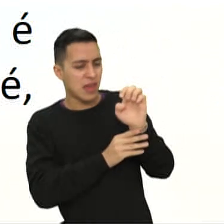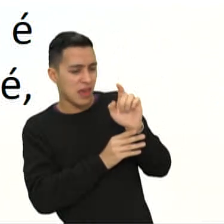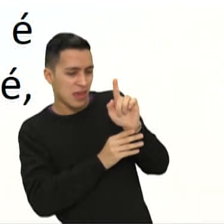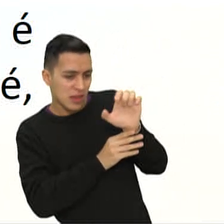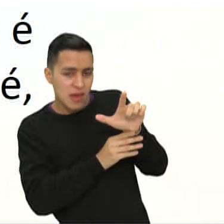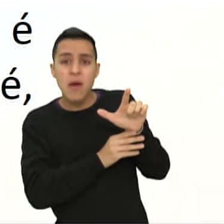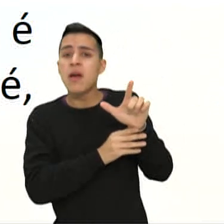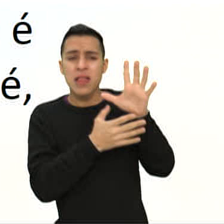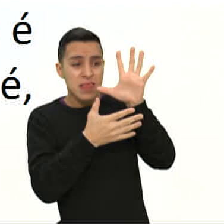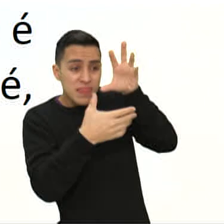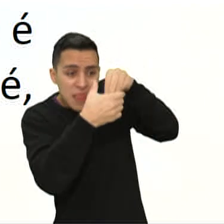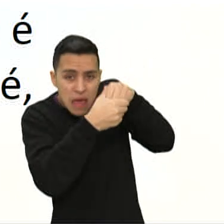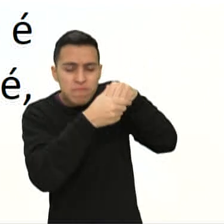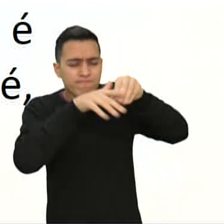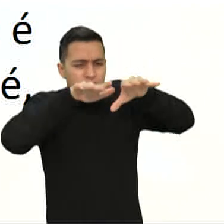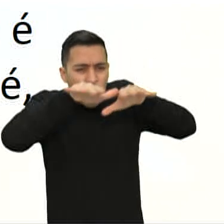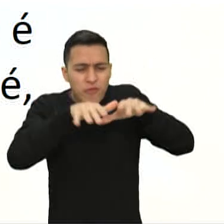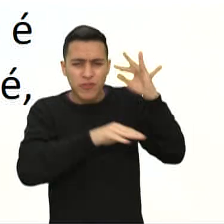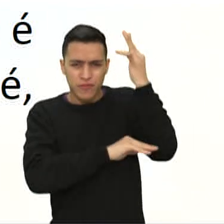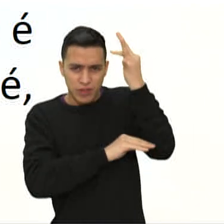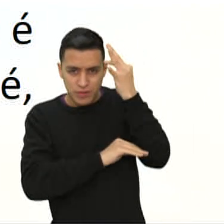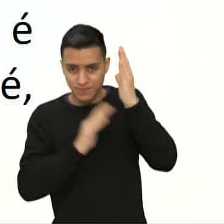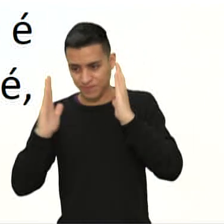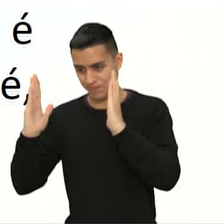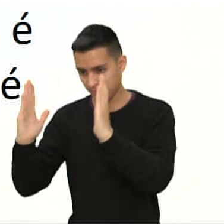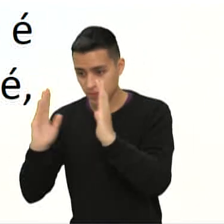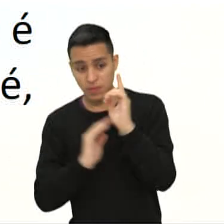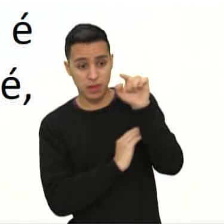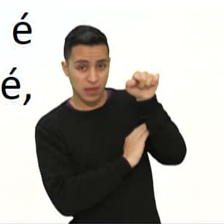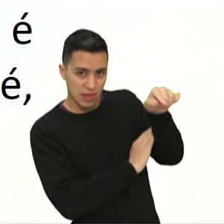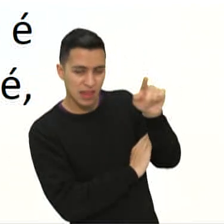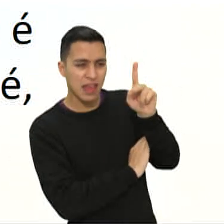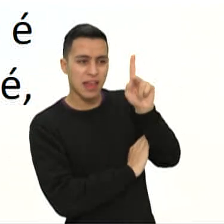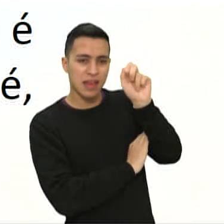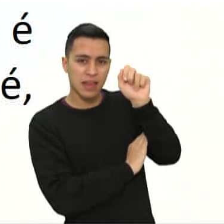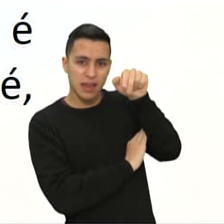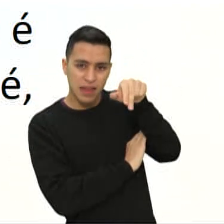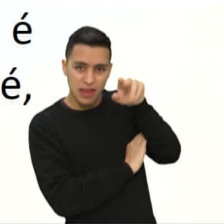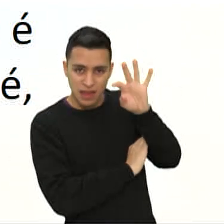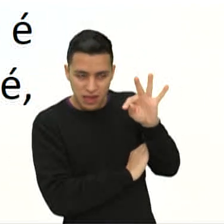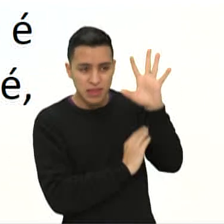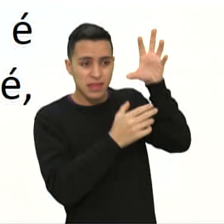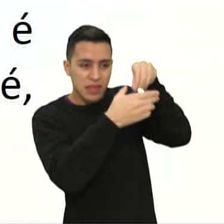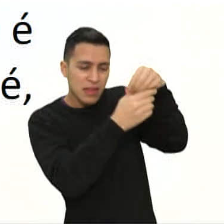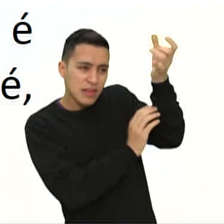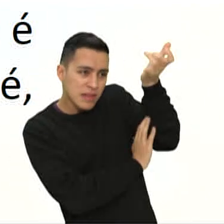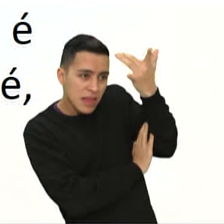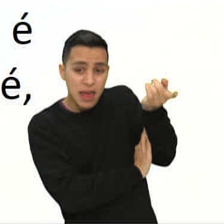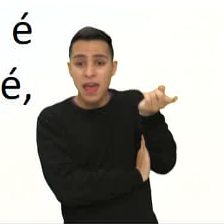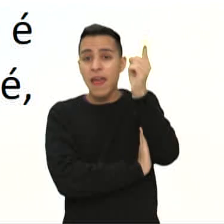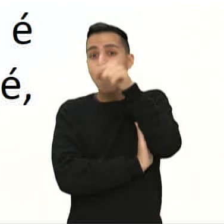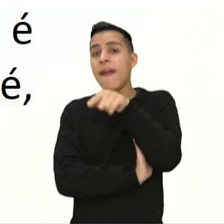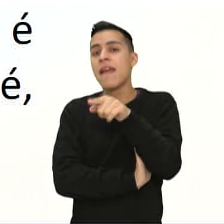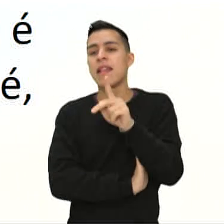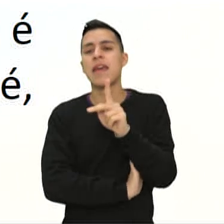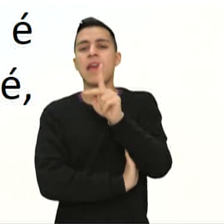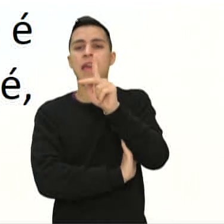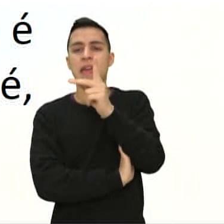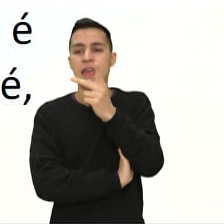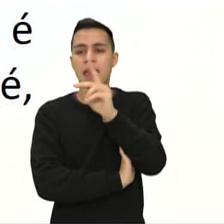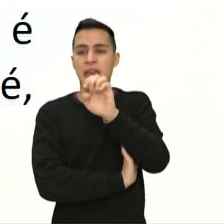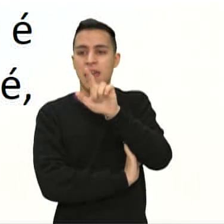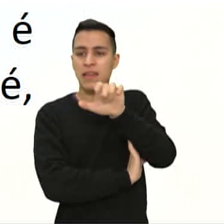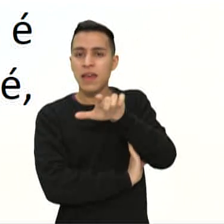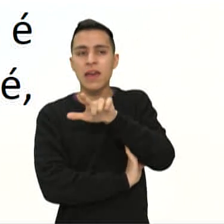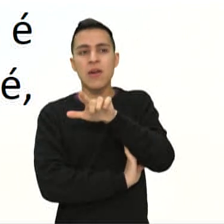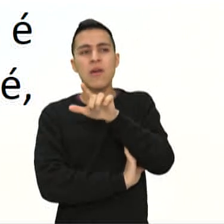de um movimento filosófico, né? O Kant estava lá no iluminismo, o Hegel faz parte do idealismo, né? O